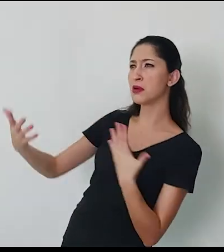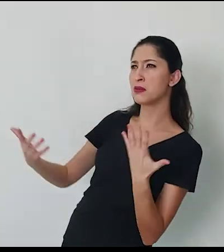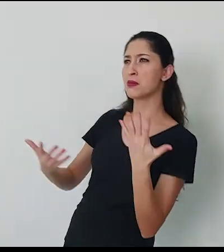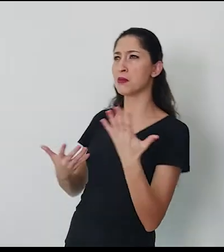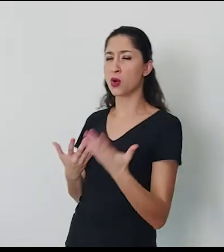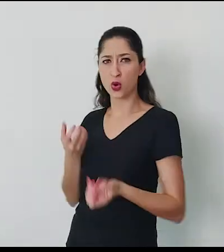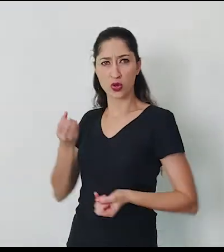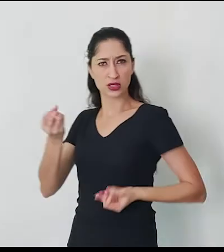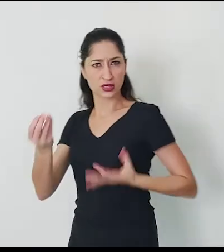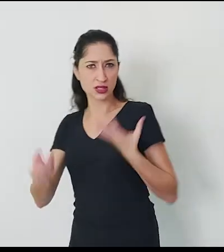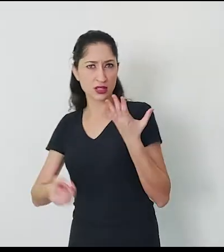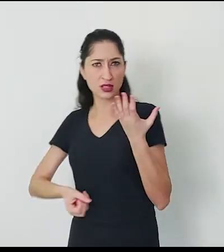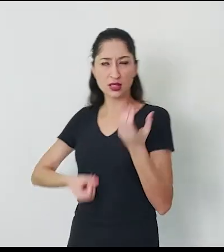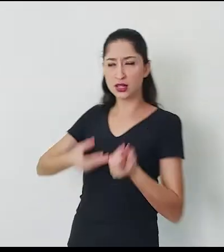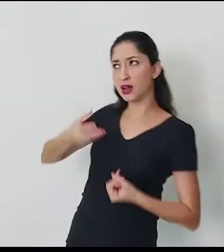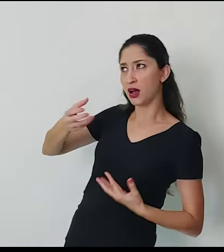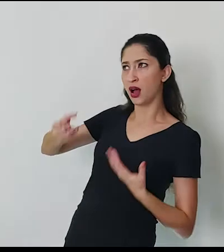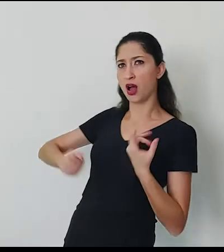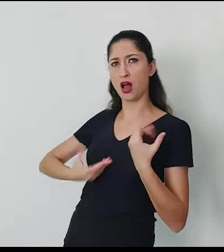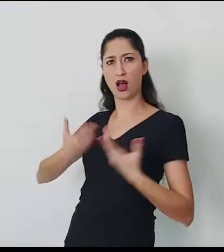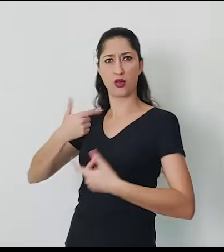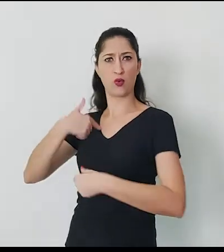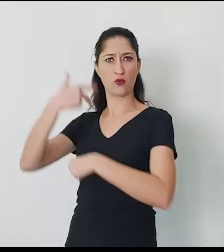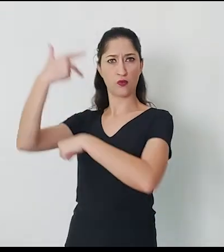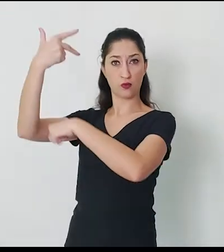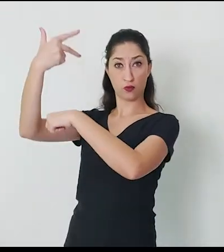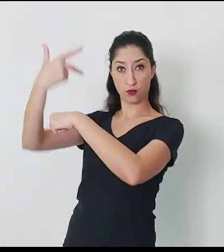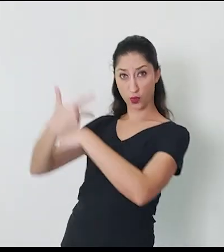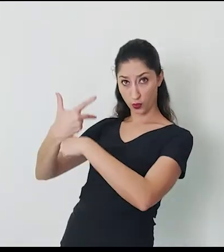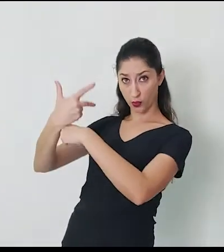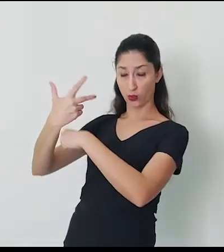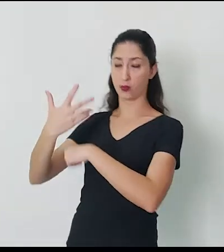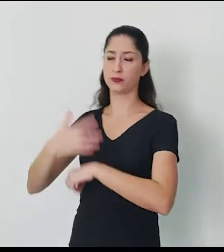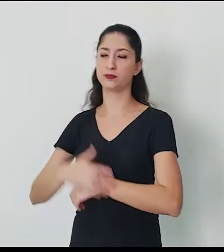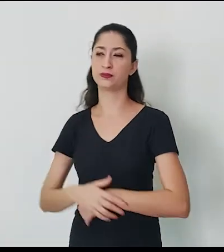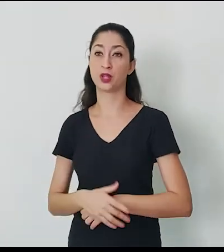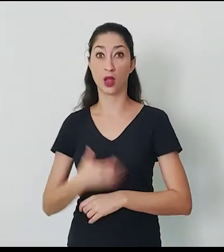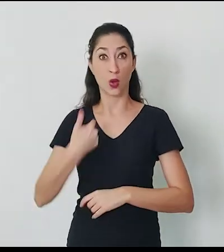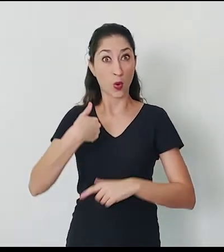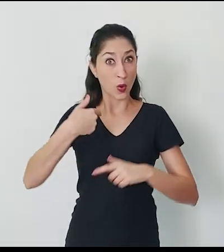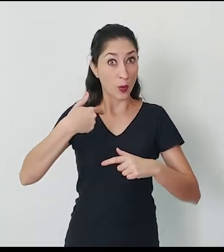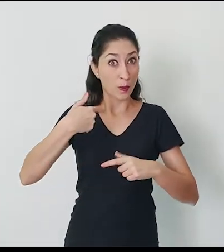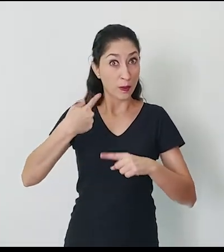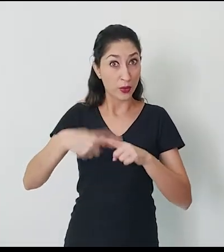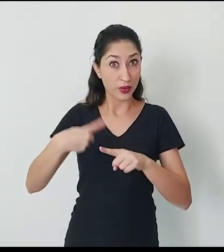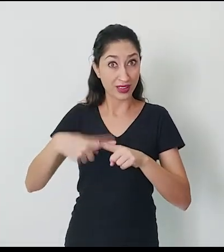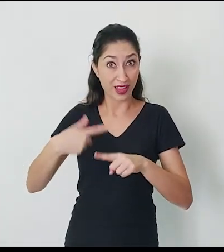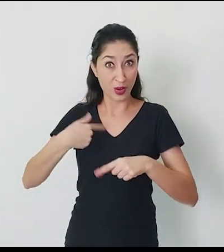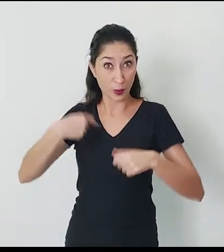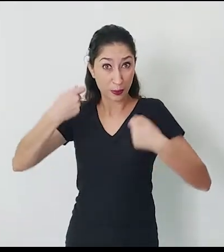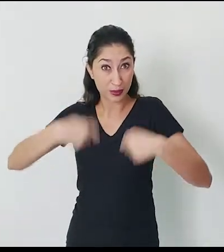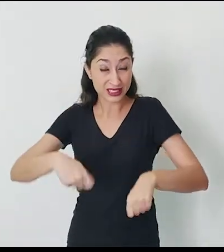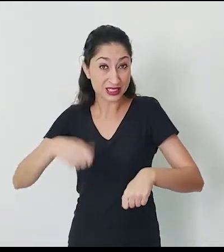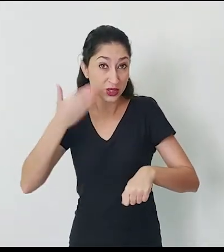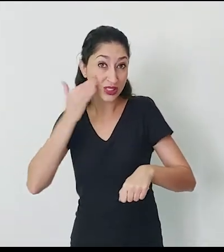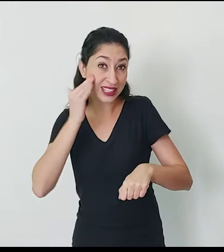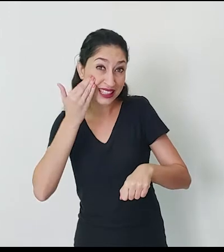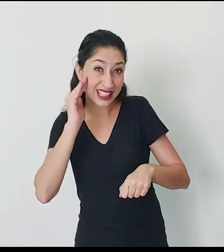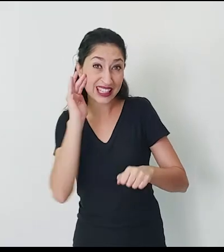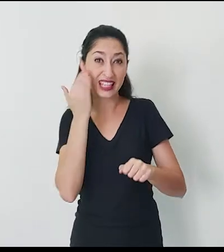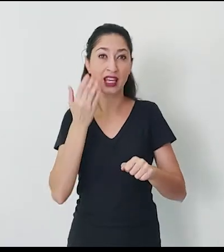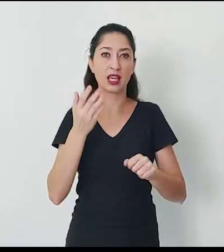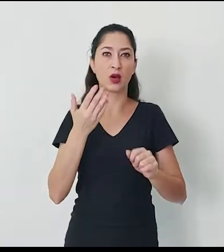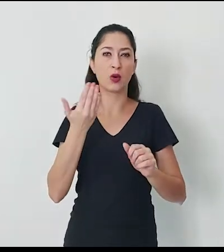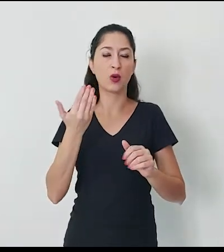a gente está filmando e registrando os nossos processos. Tanto compreender nossos processos de escrita, como